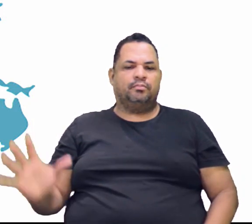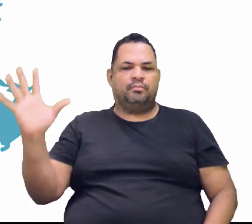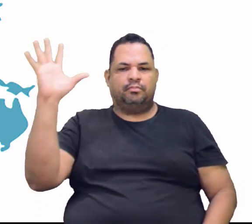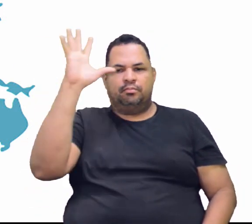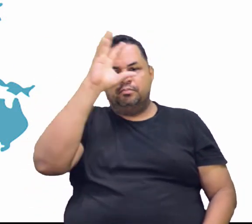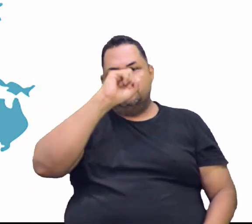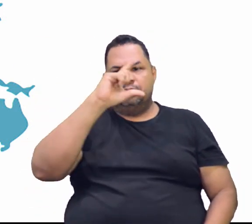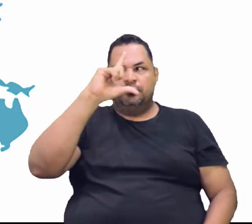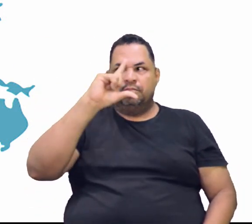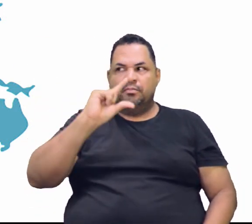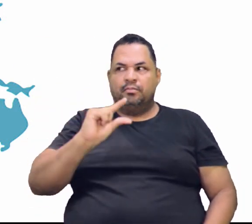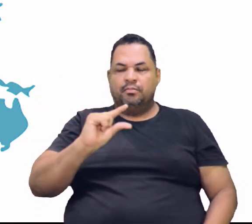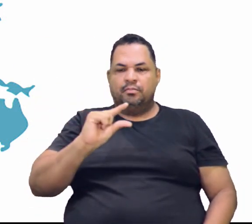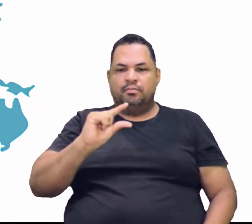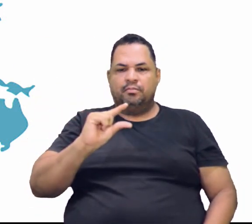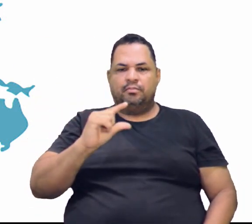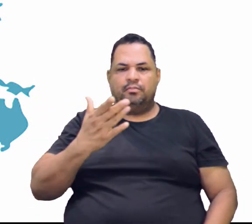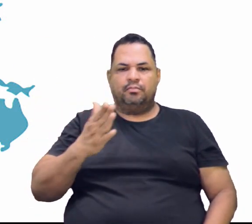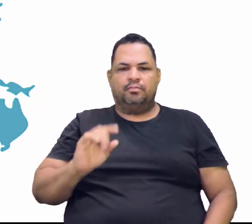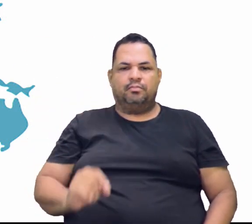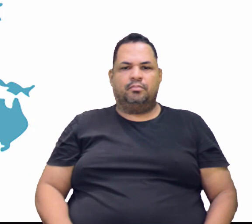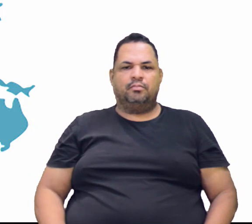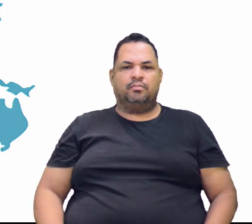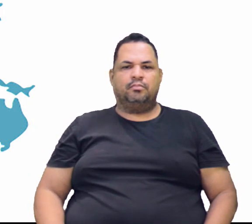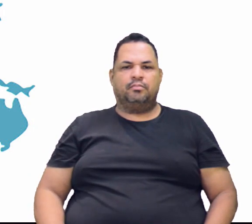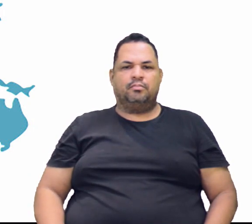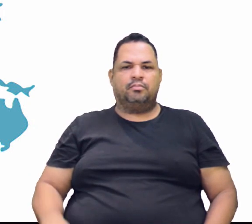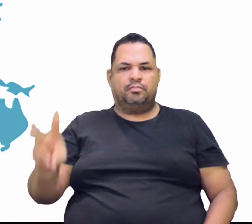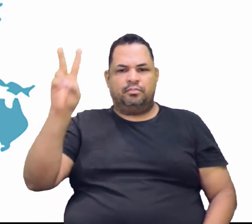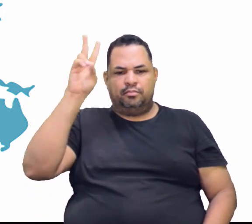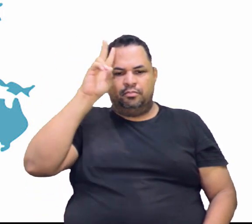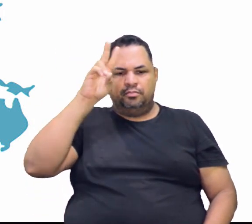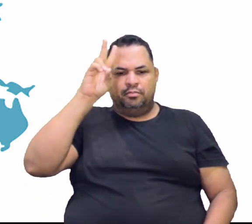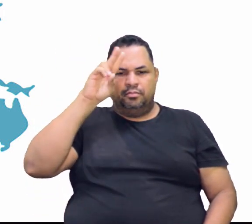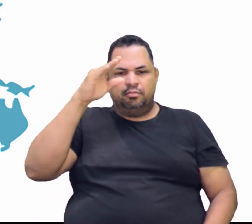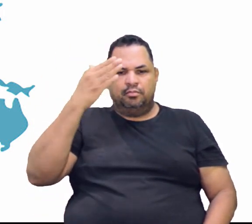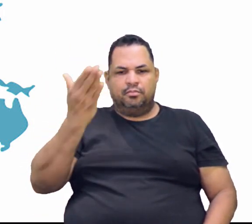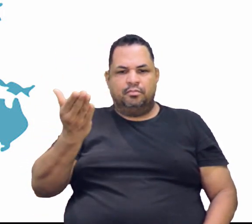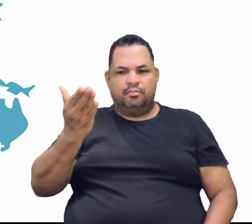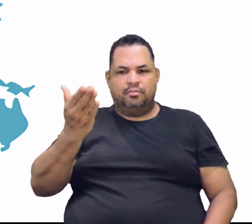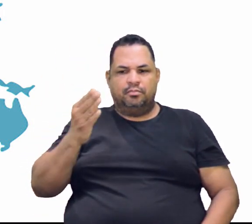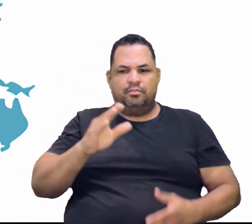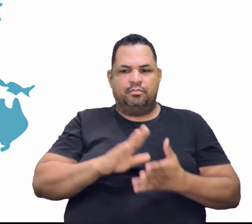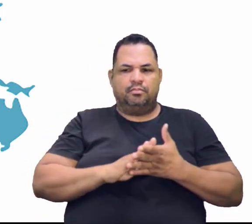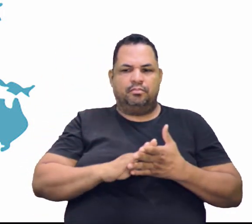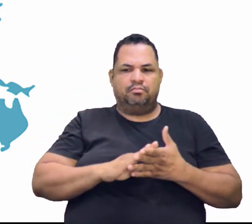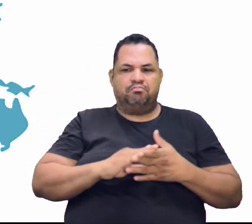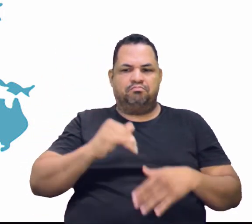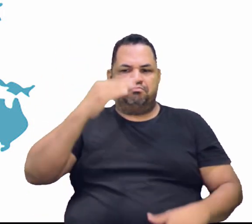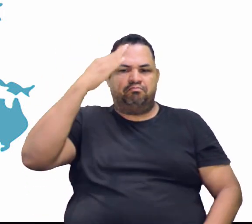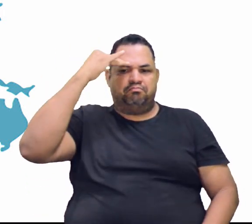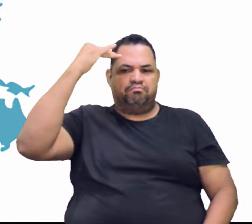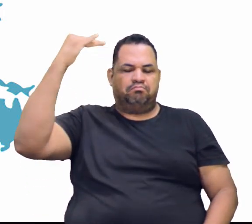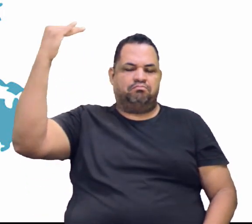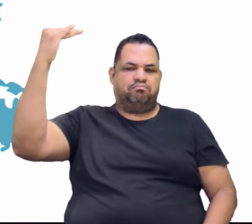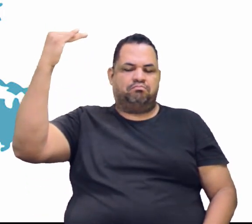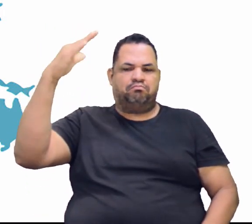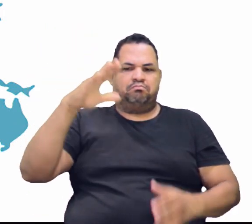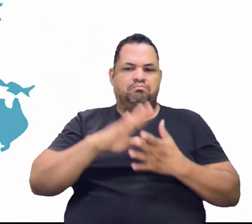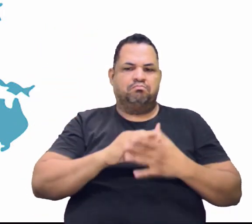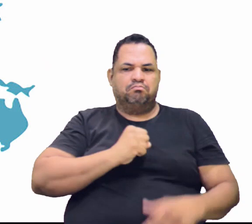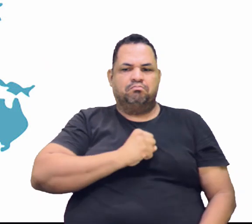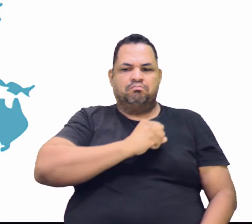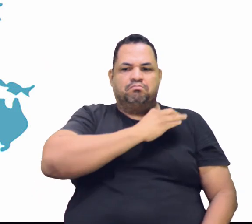aprender um pouquinho sobre a história desse grande militar,